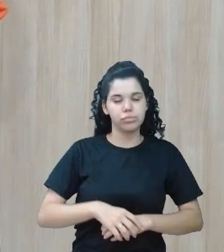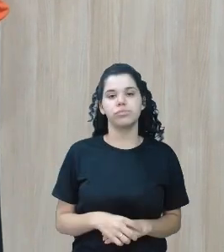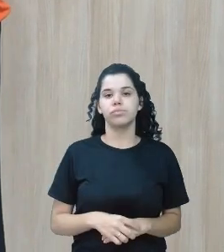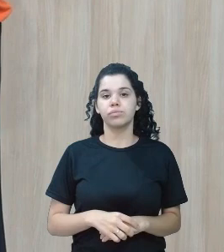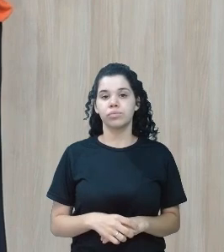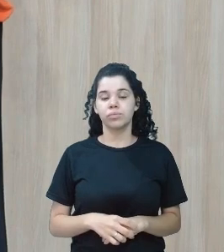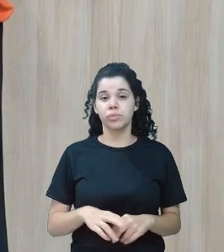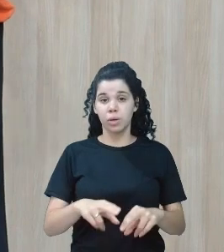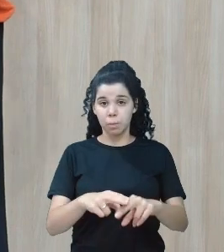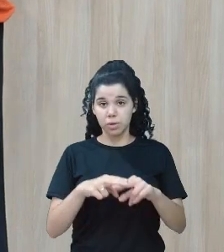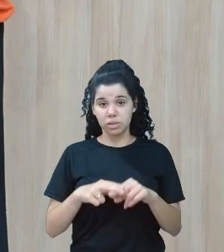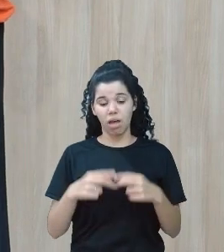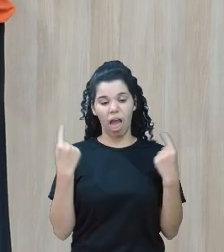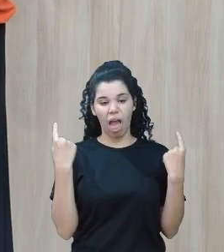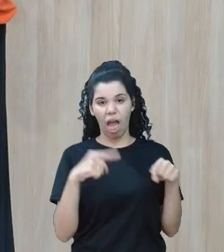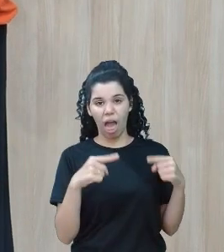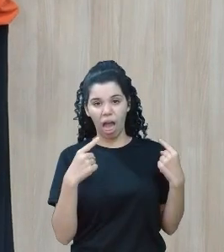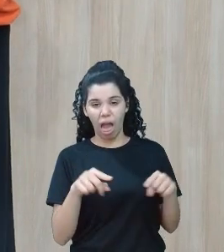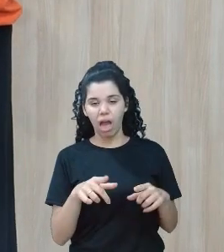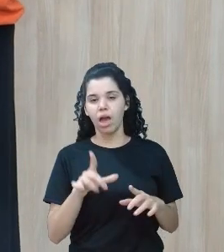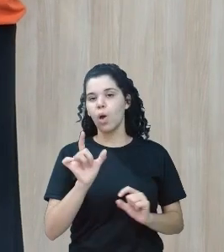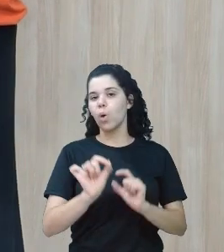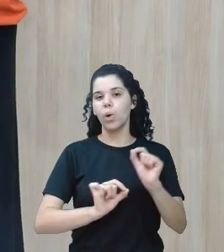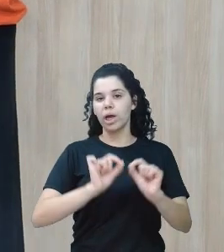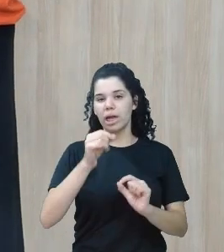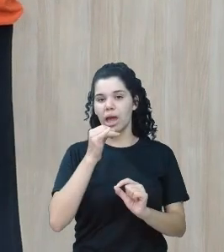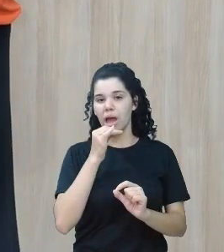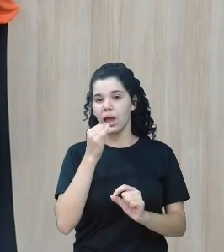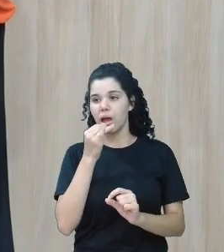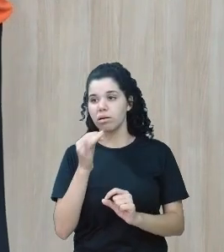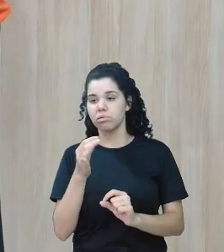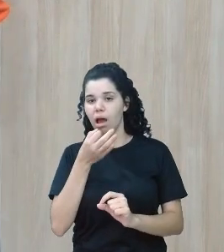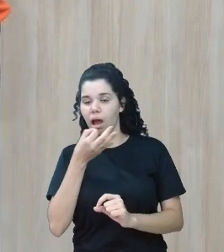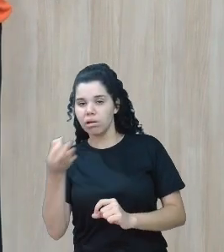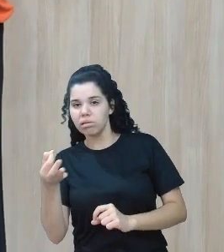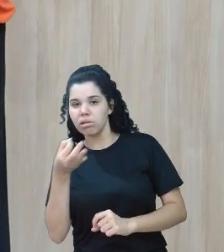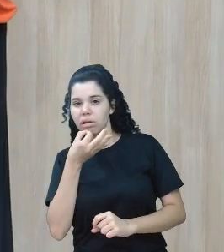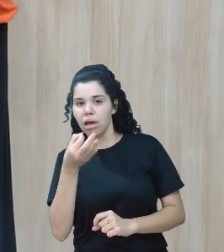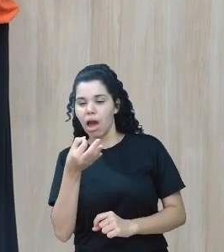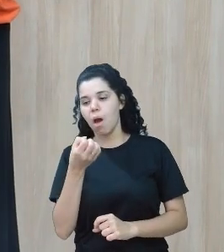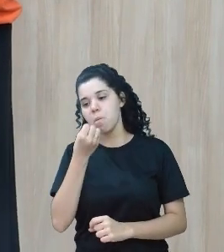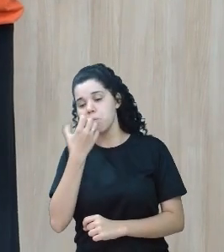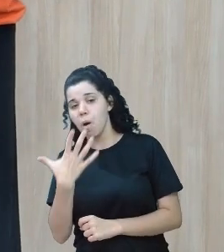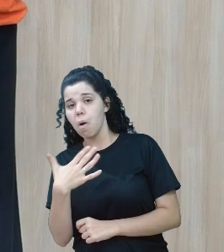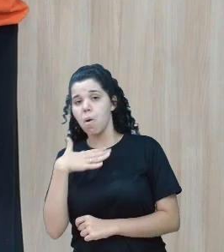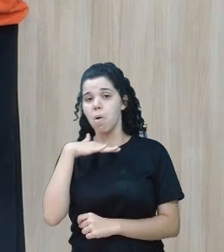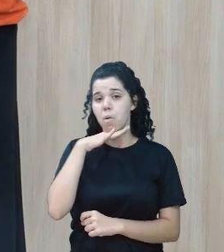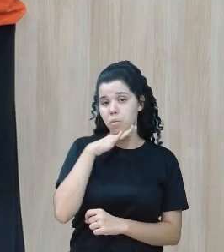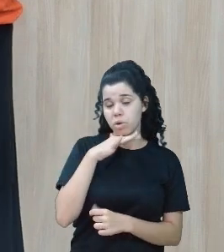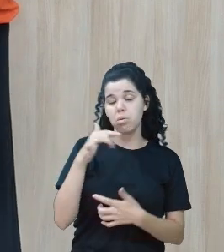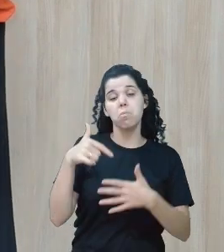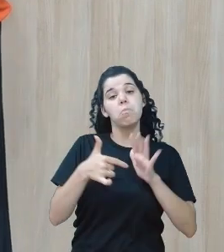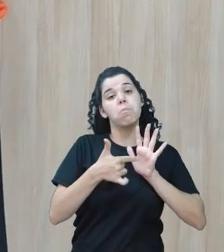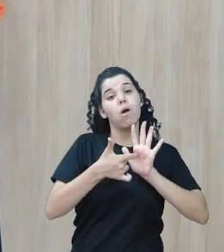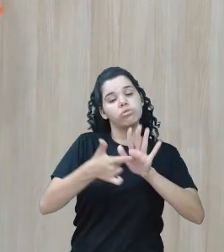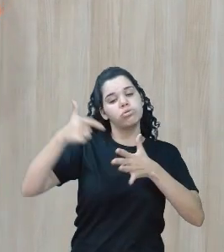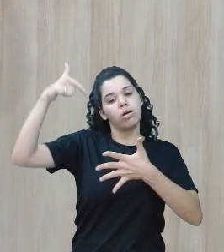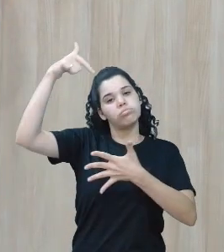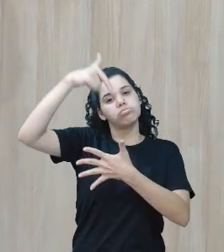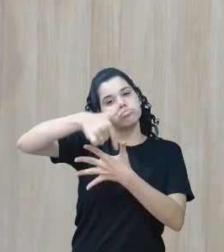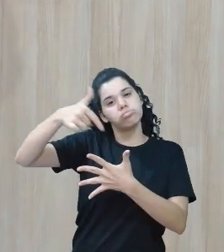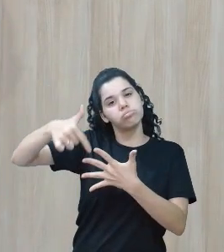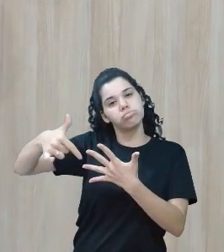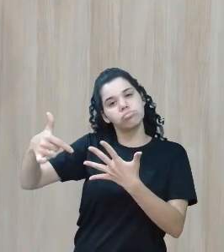Então, criticar sou eu dizer que uma coisa é boa ou é ruim e eu dar os fundamentos, eu dar